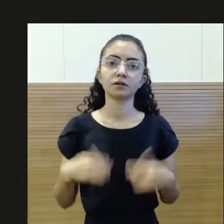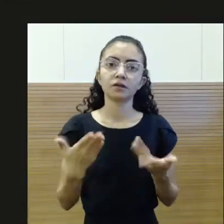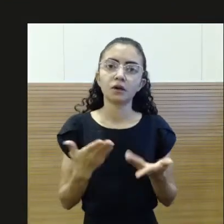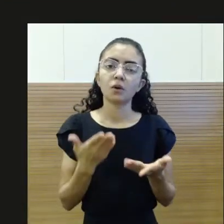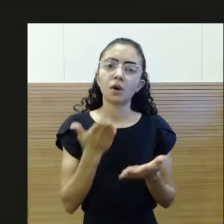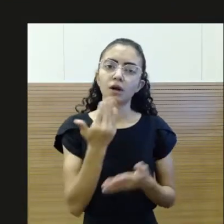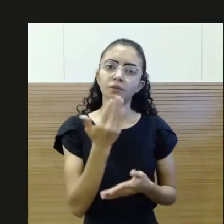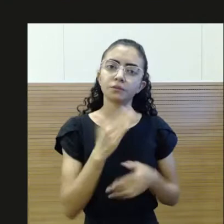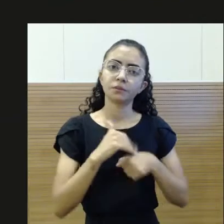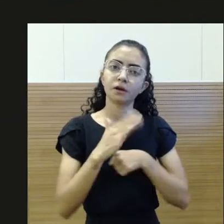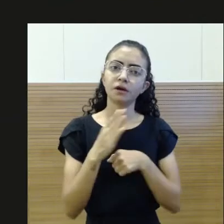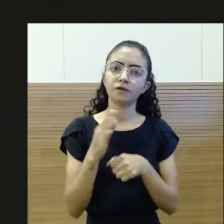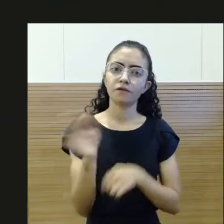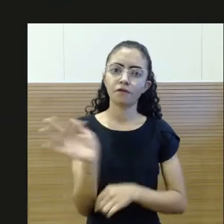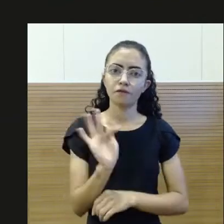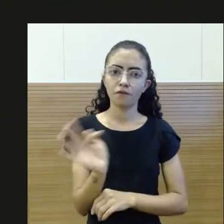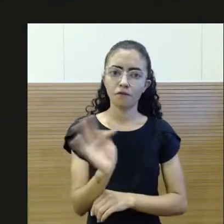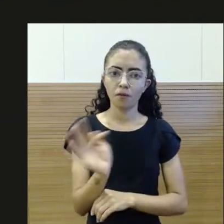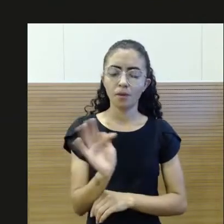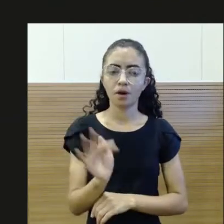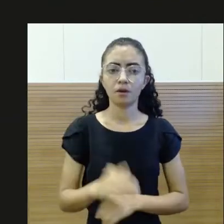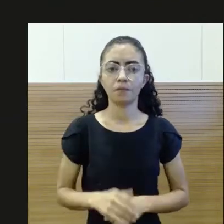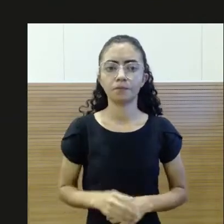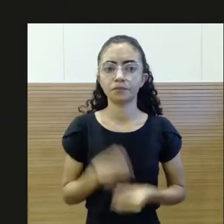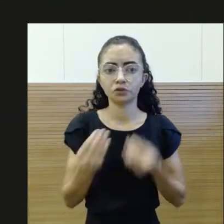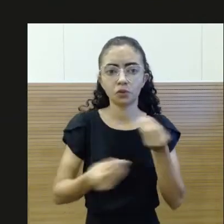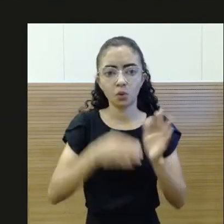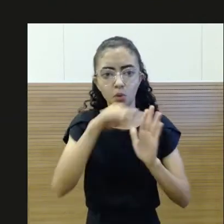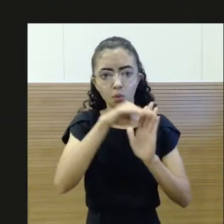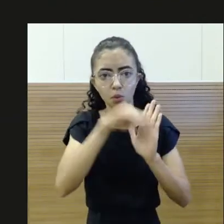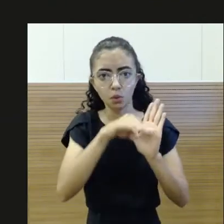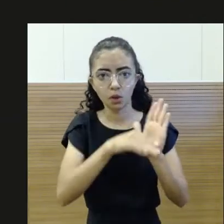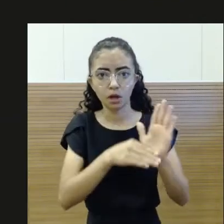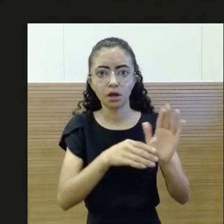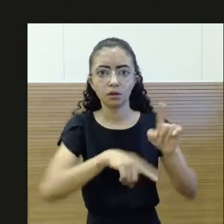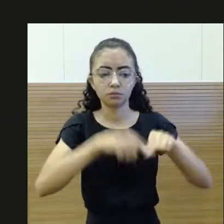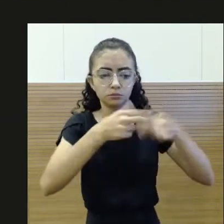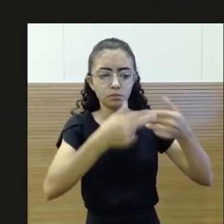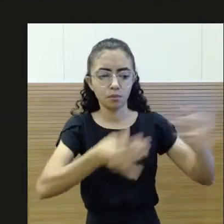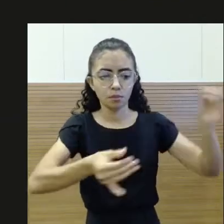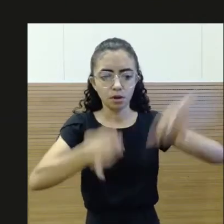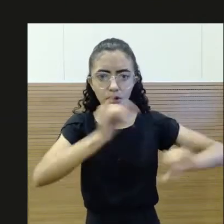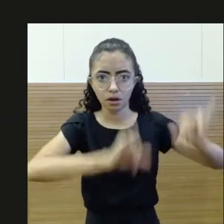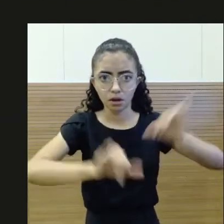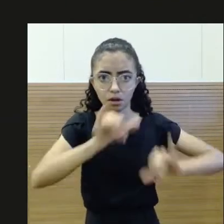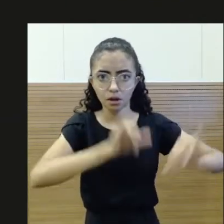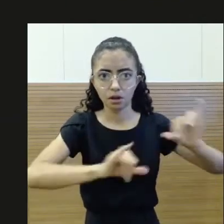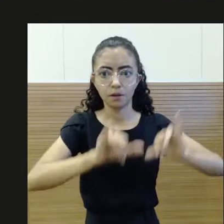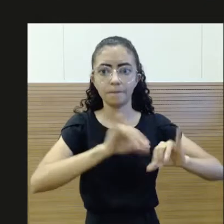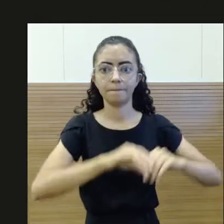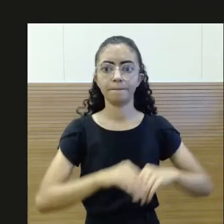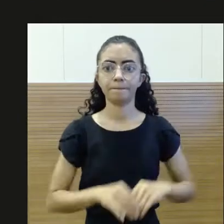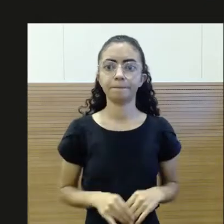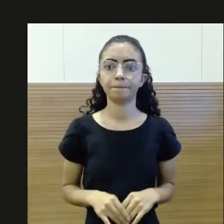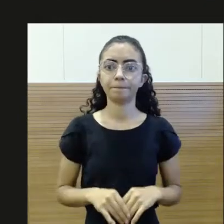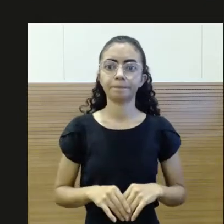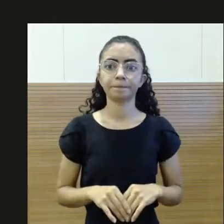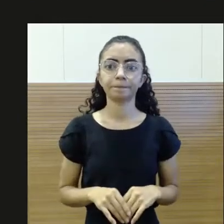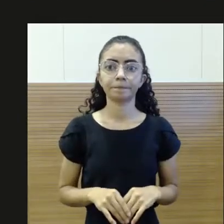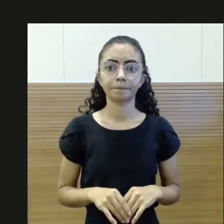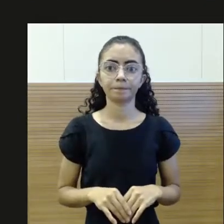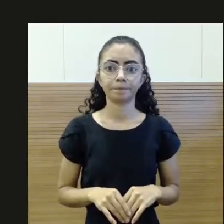ultraprocessados, que são formulações industriais de muitos ingredientes, que incluem substâncias alimentícias originais